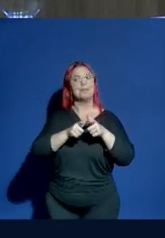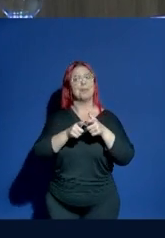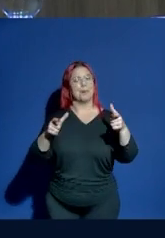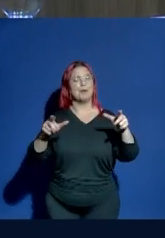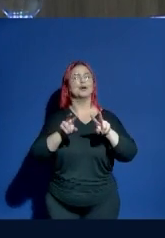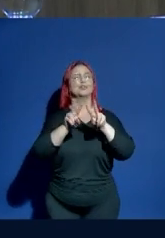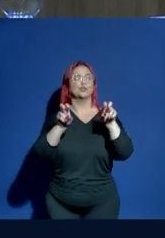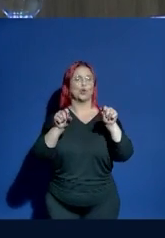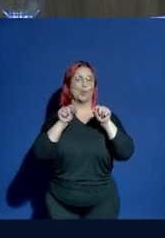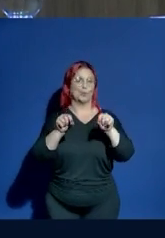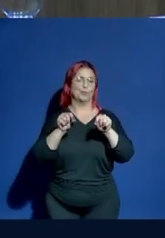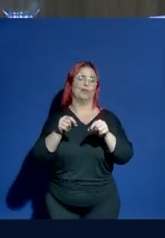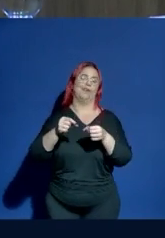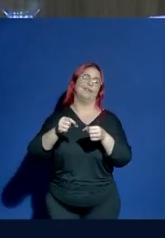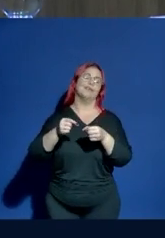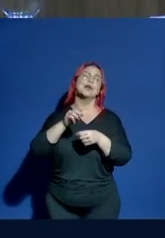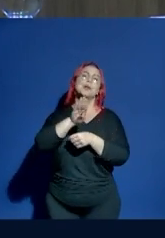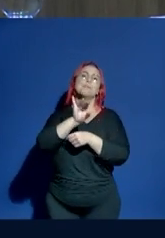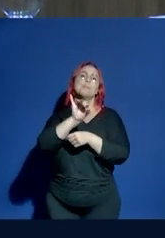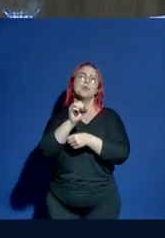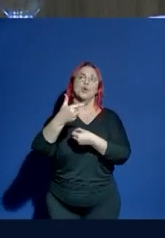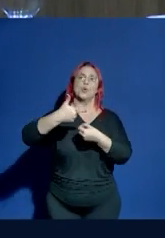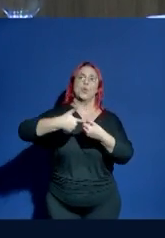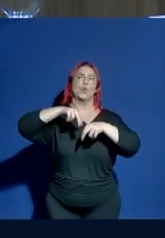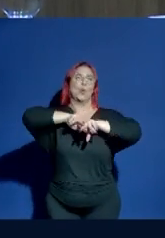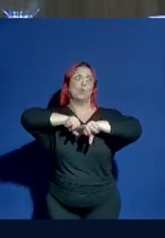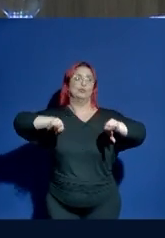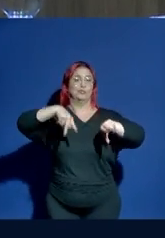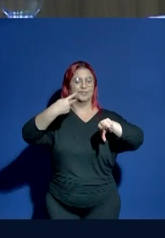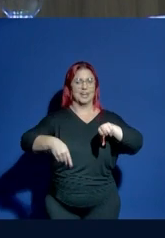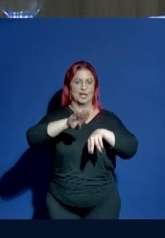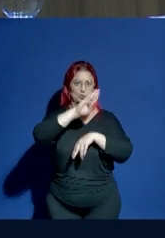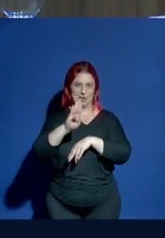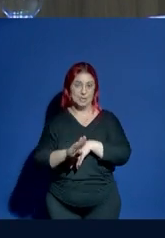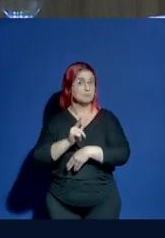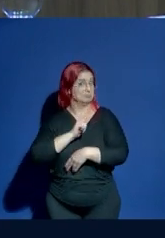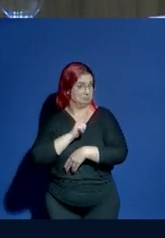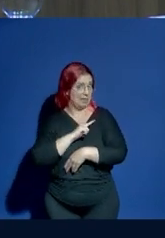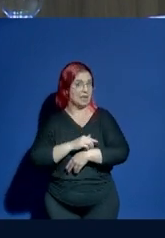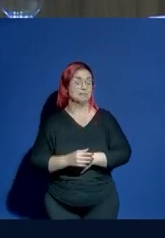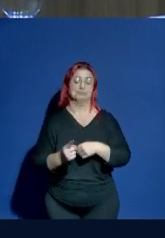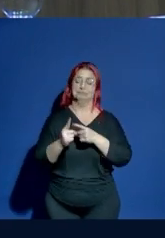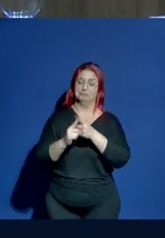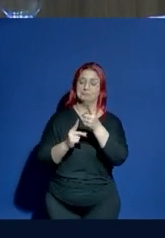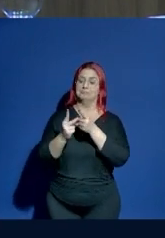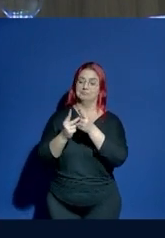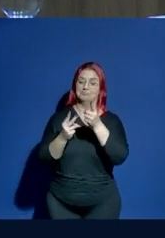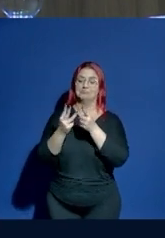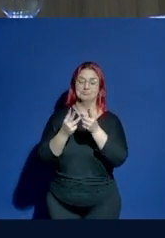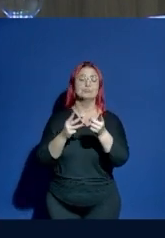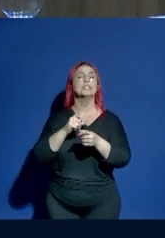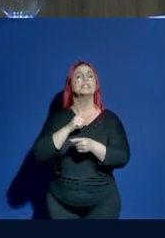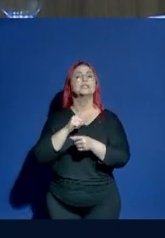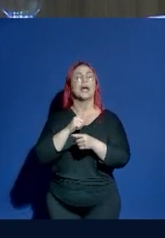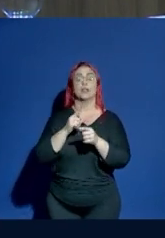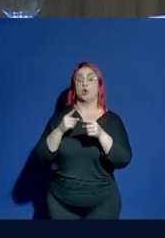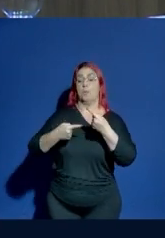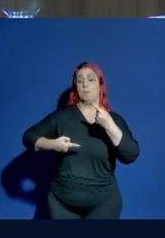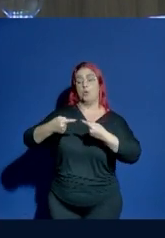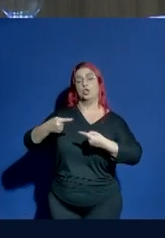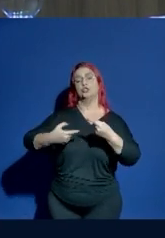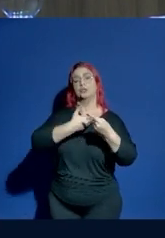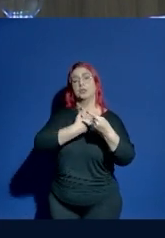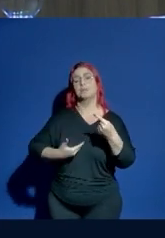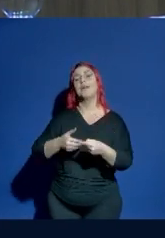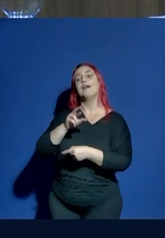inclusão de biocombustíveis no Brasil, né? Então, você tem mandatos, você tem hoje o RenovaBio, que é uma política importante